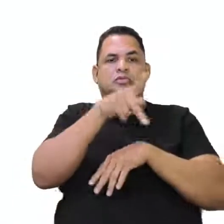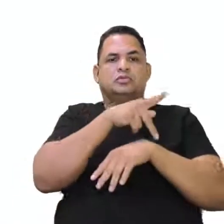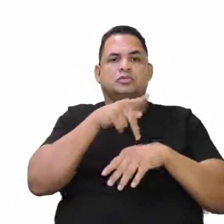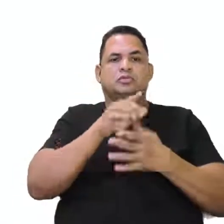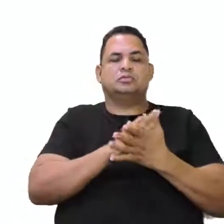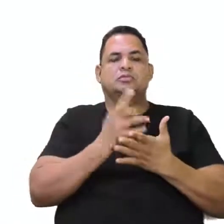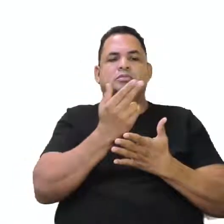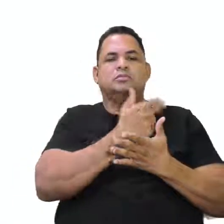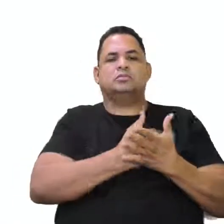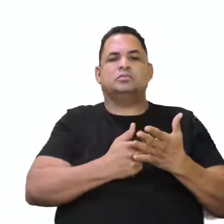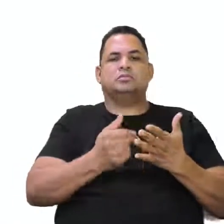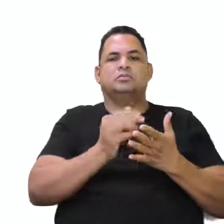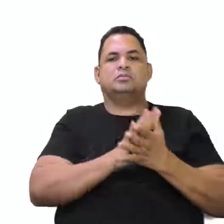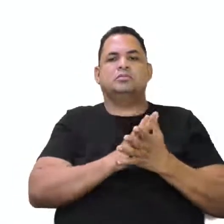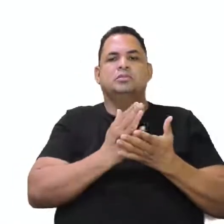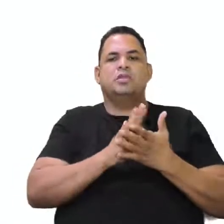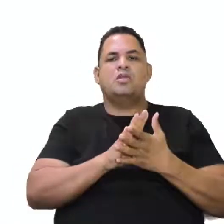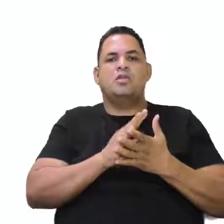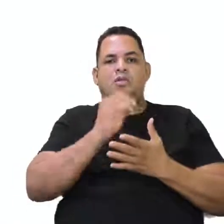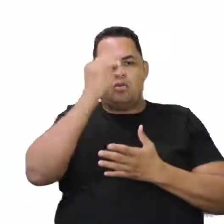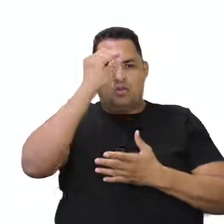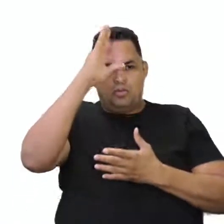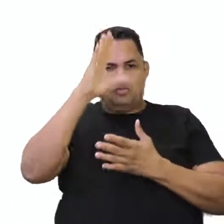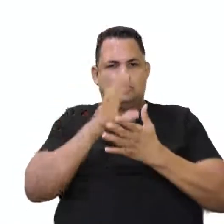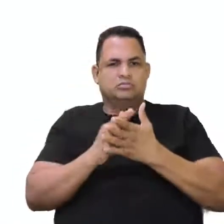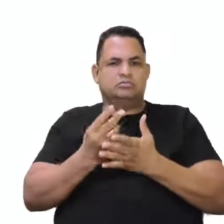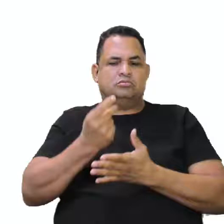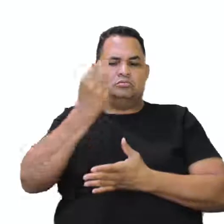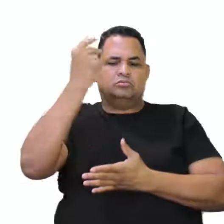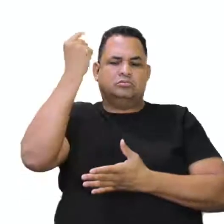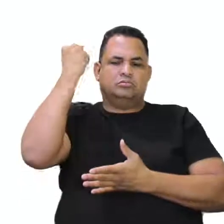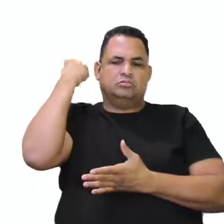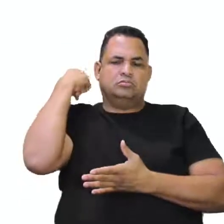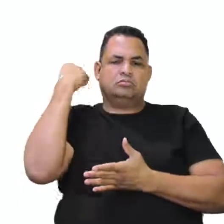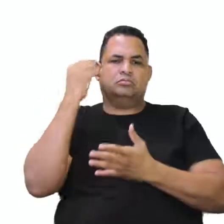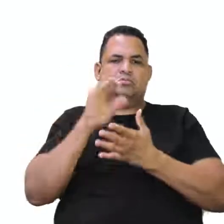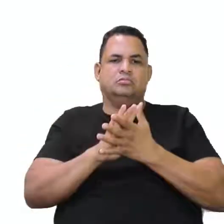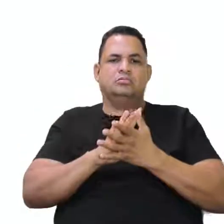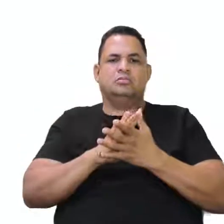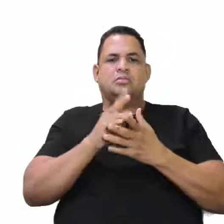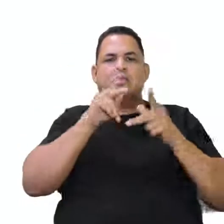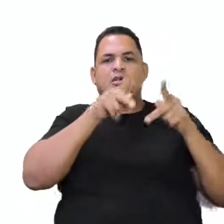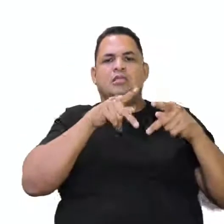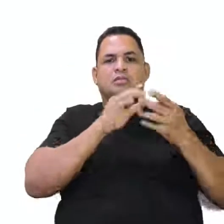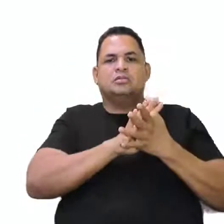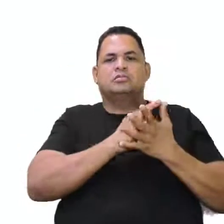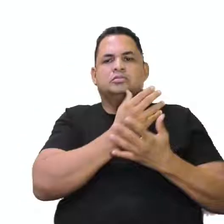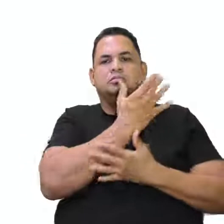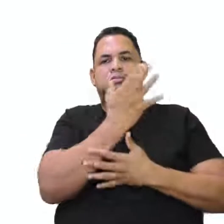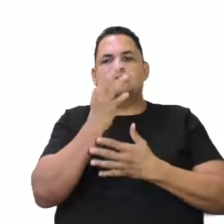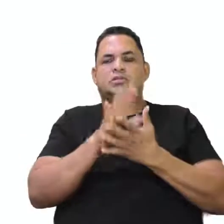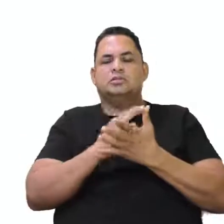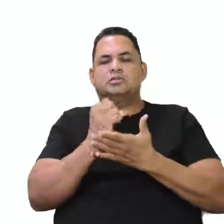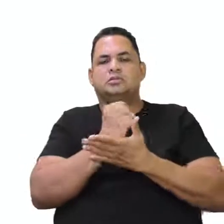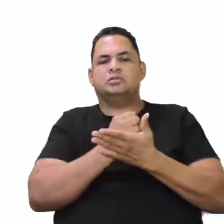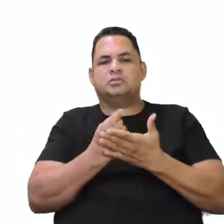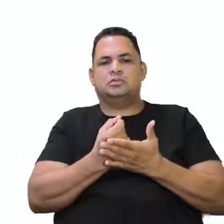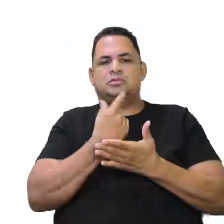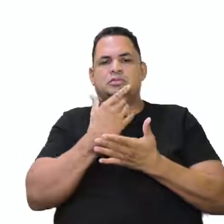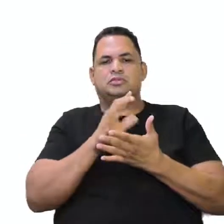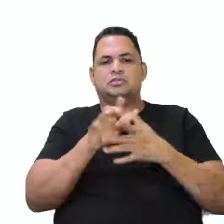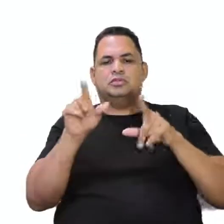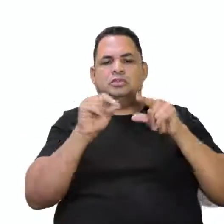pelos conhecimentos milenares de seus habitantes sobre as plantas e medicinas alternativas